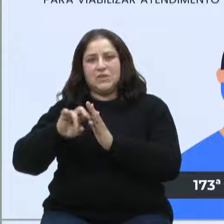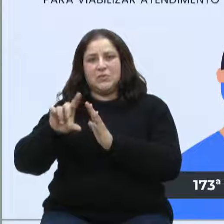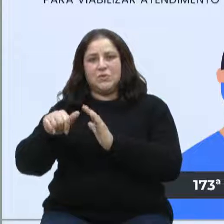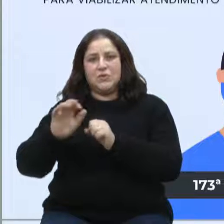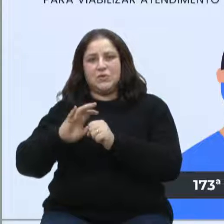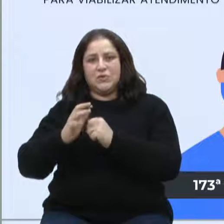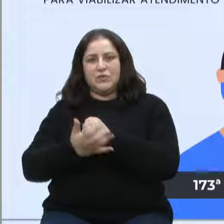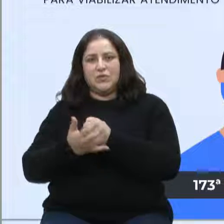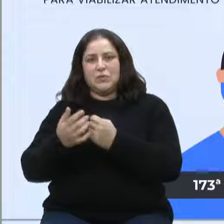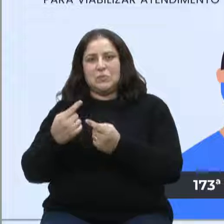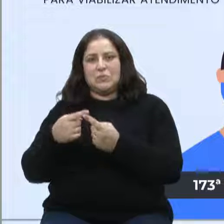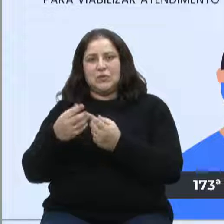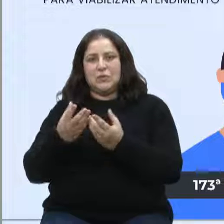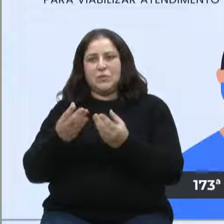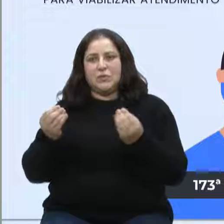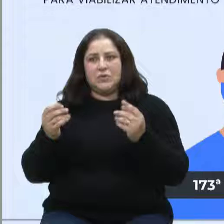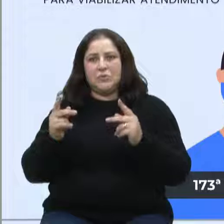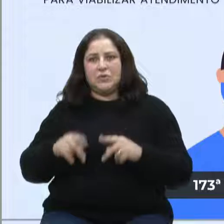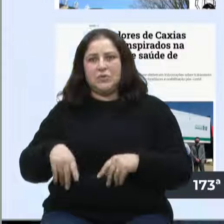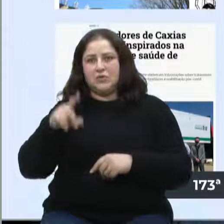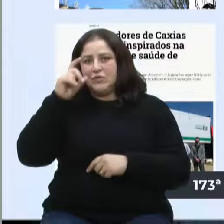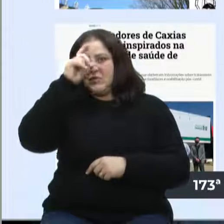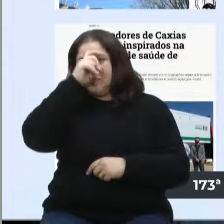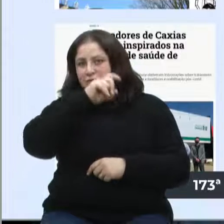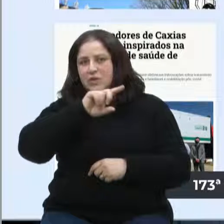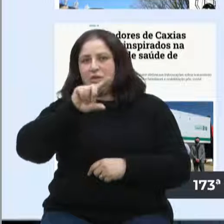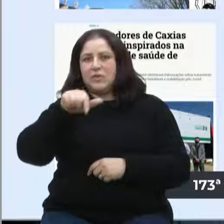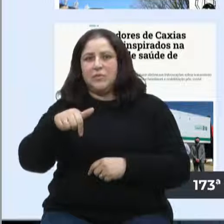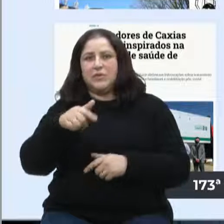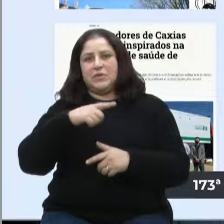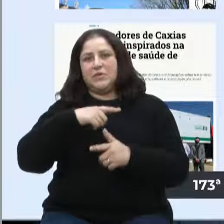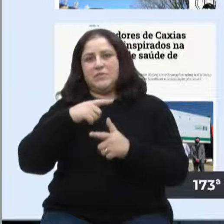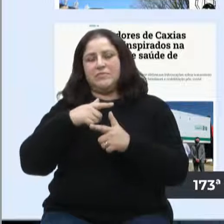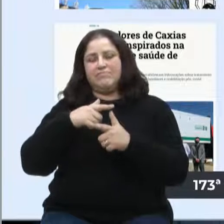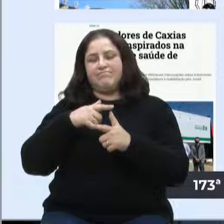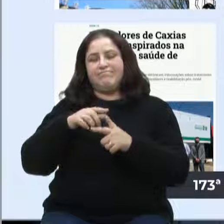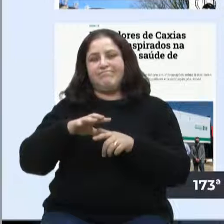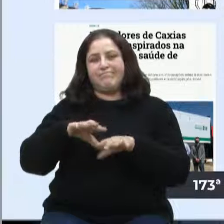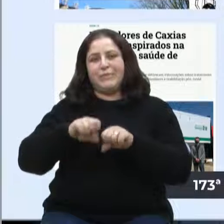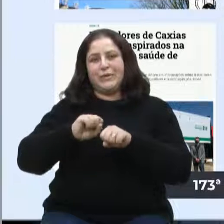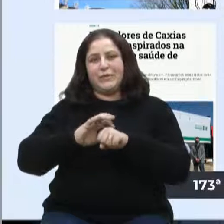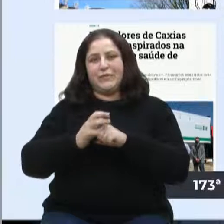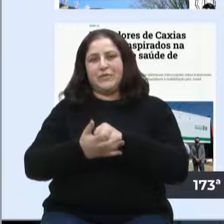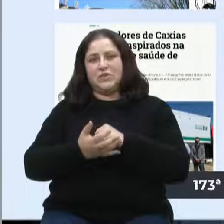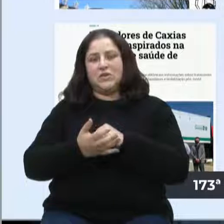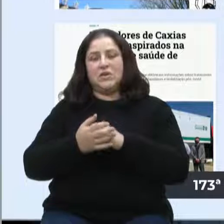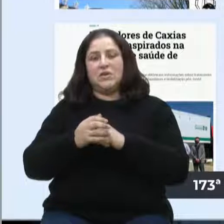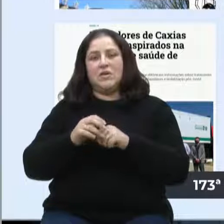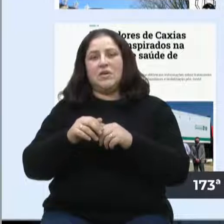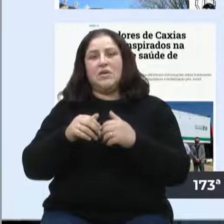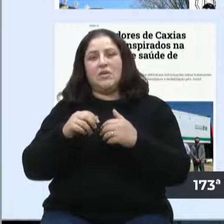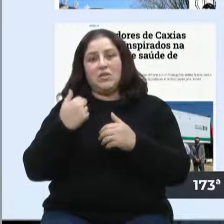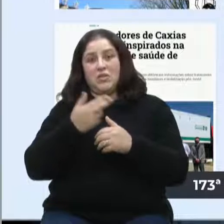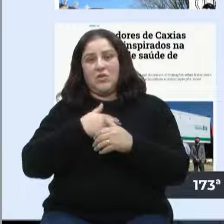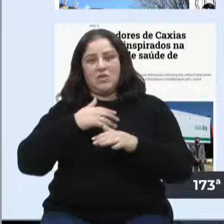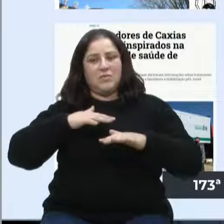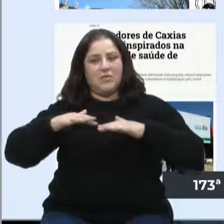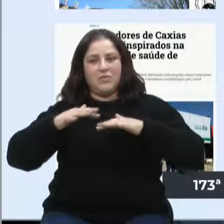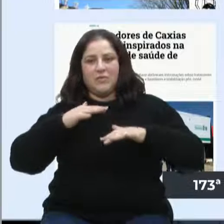dificuldades que as pessoas vinham passando após as sequelas. E, a partir disso, então, se fez uma grande